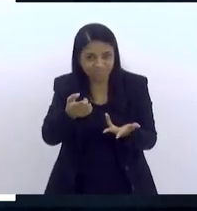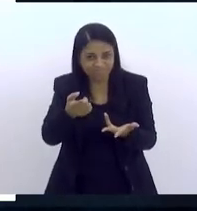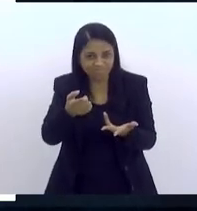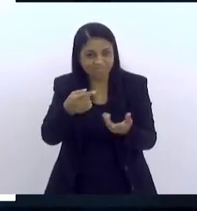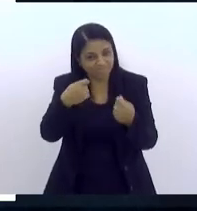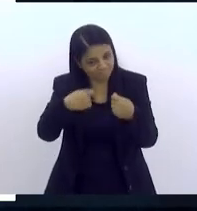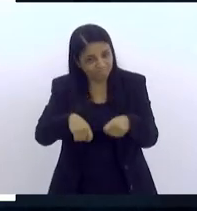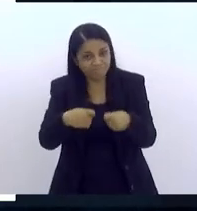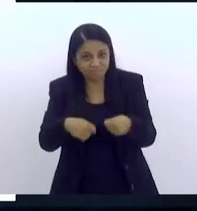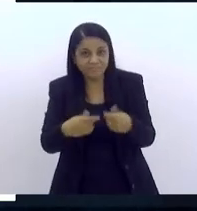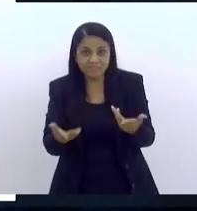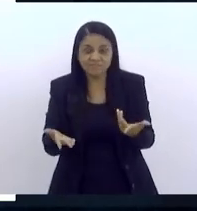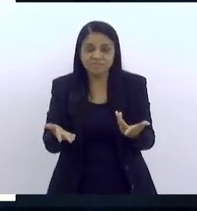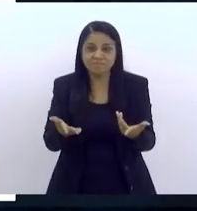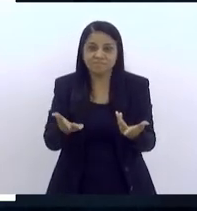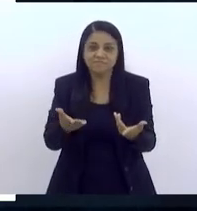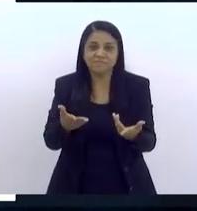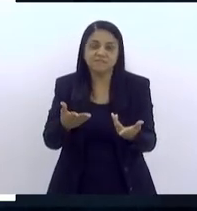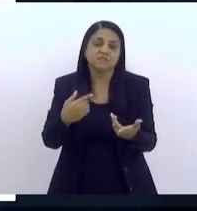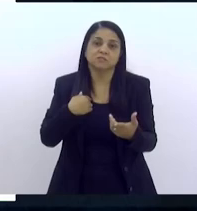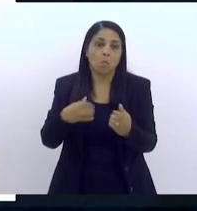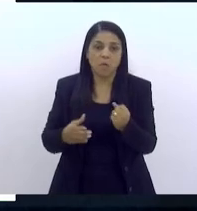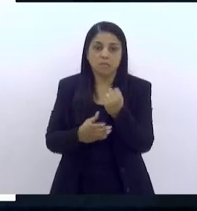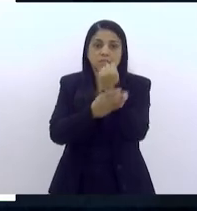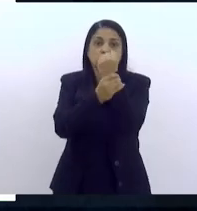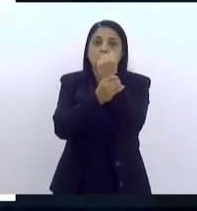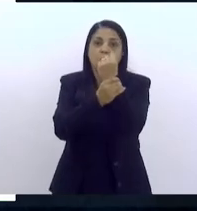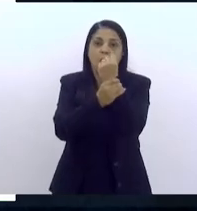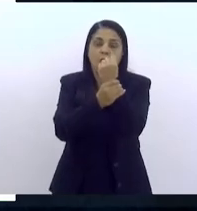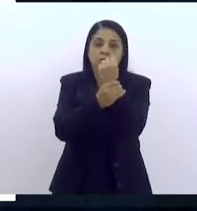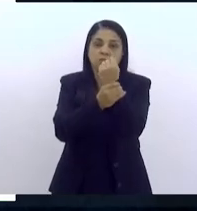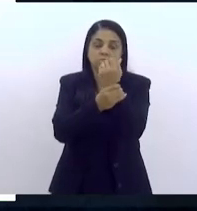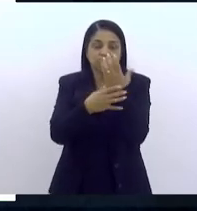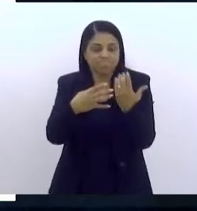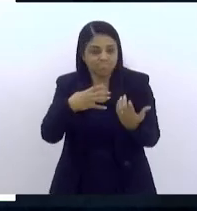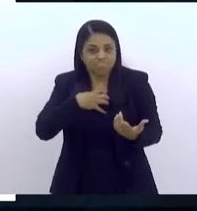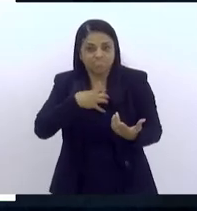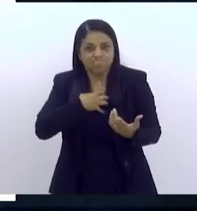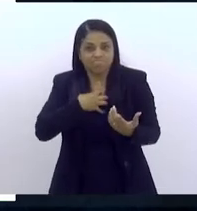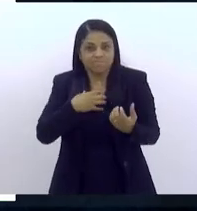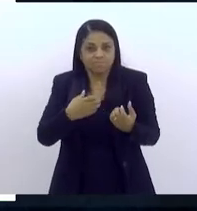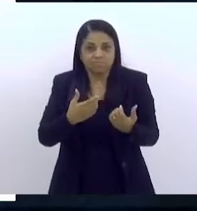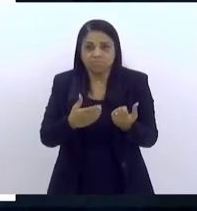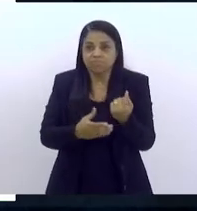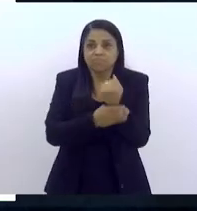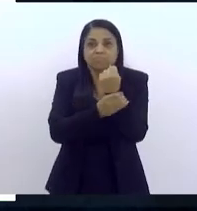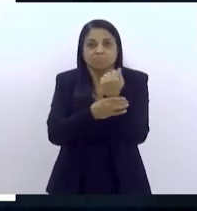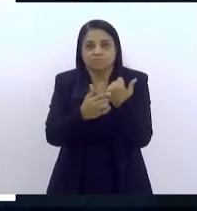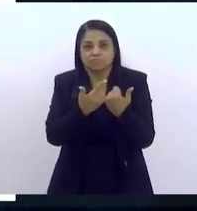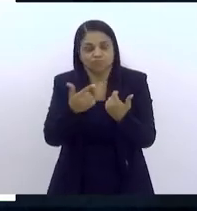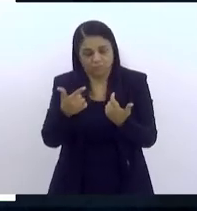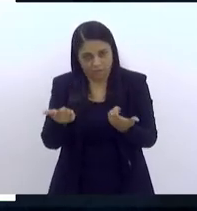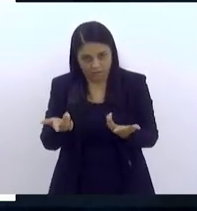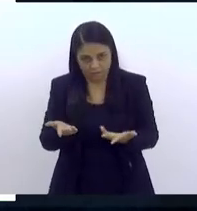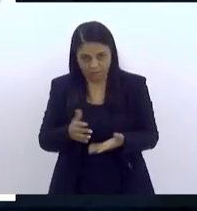necessário né E não uma medida de segurança para gerar uma sensação de segurar